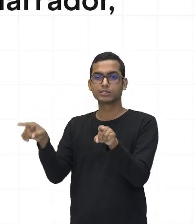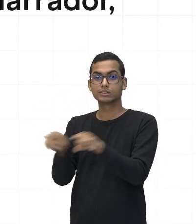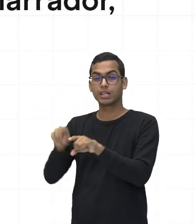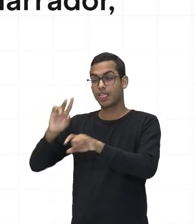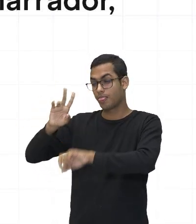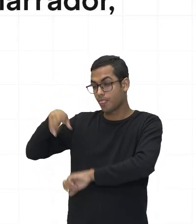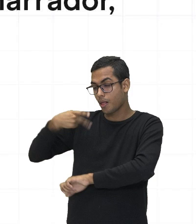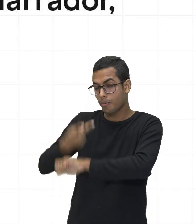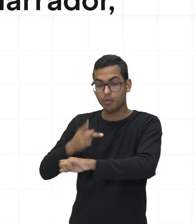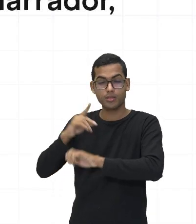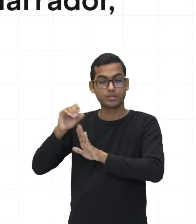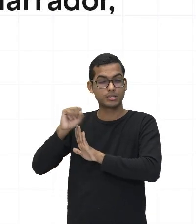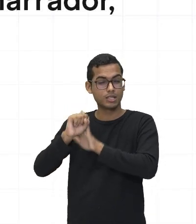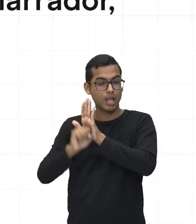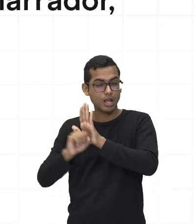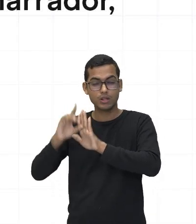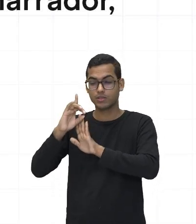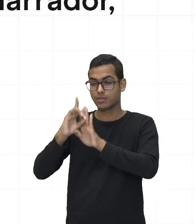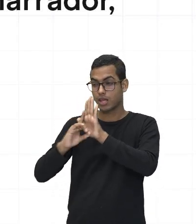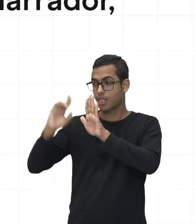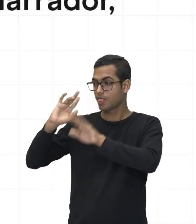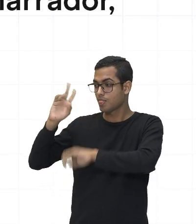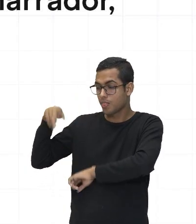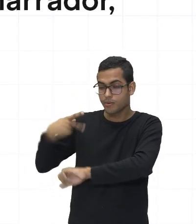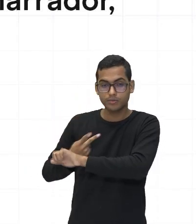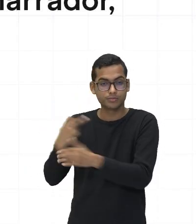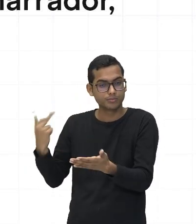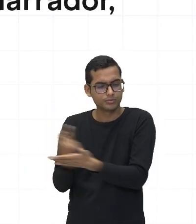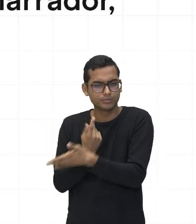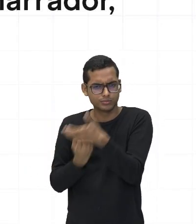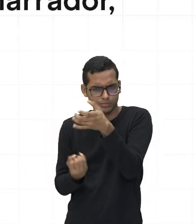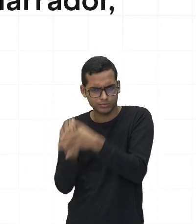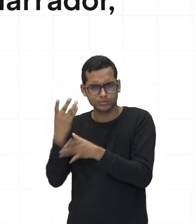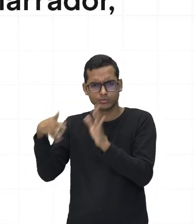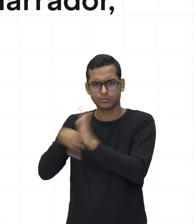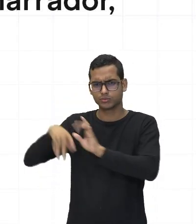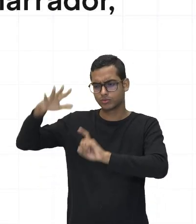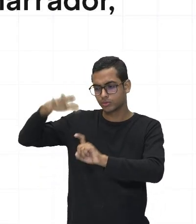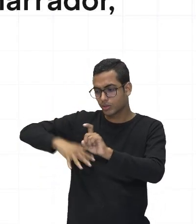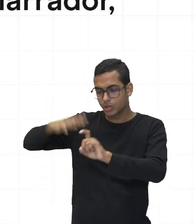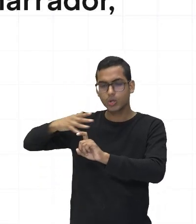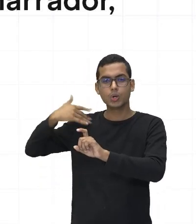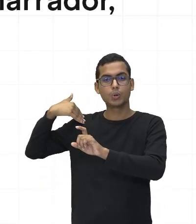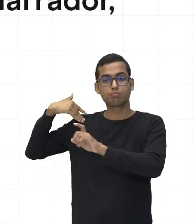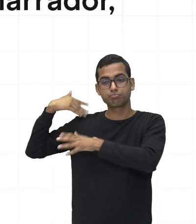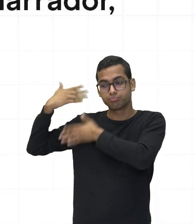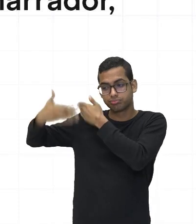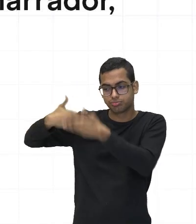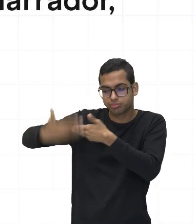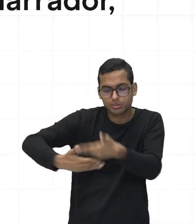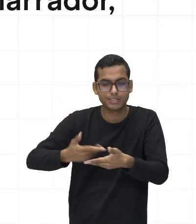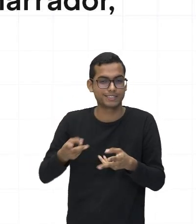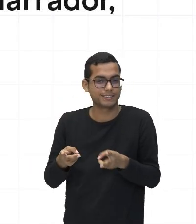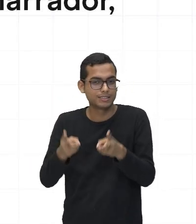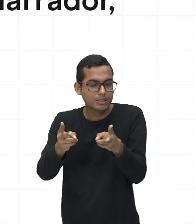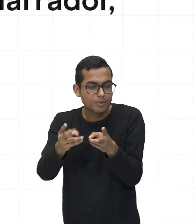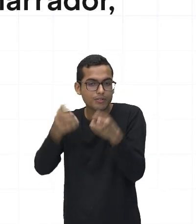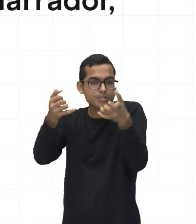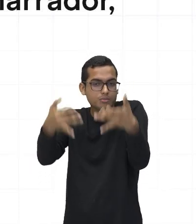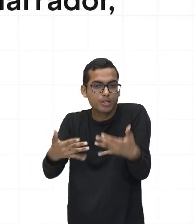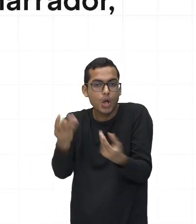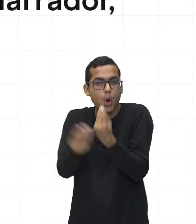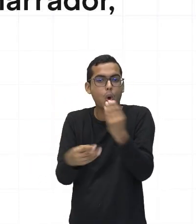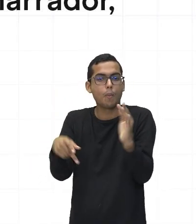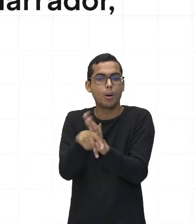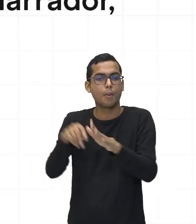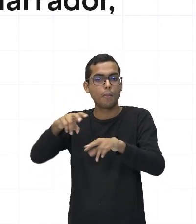do que aconteceu, do fato que deu origem ao mito, vai sempre falar a partir do seu ponto de vista,